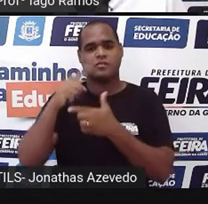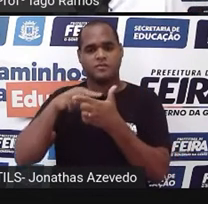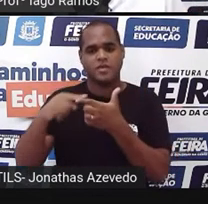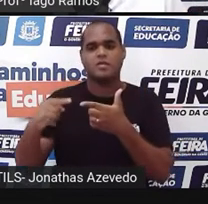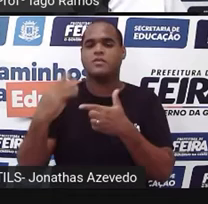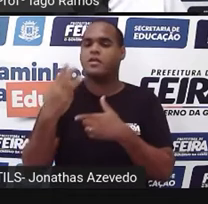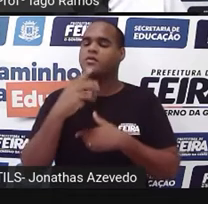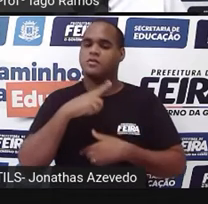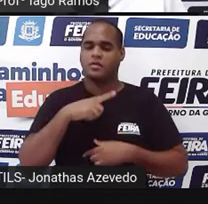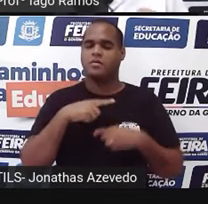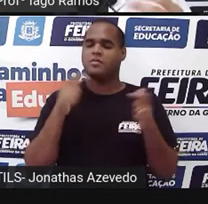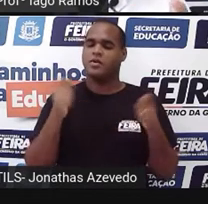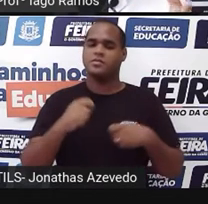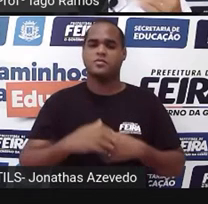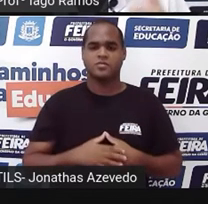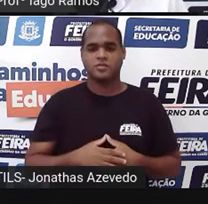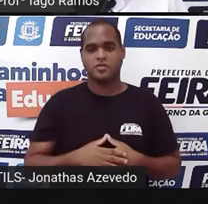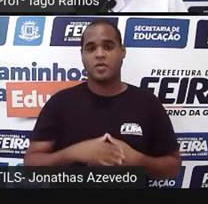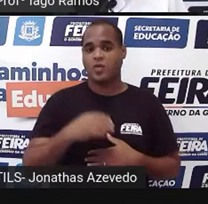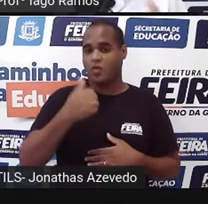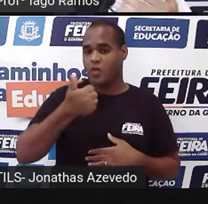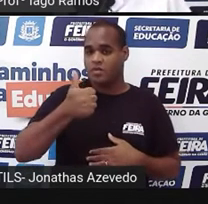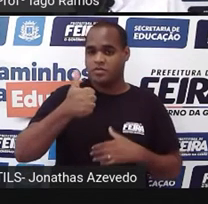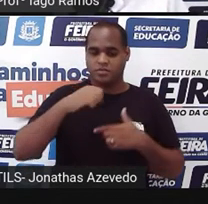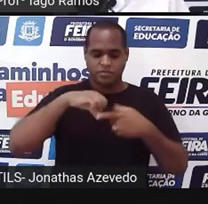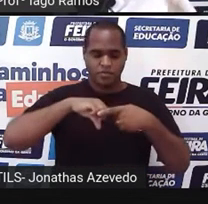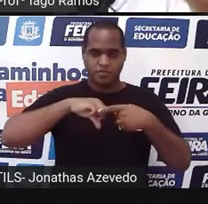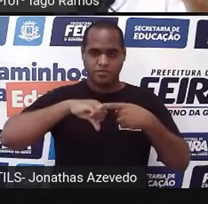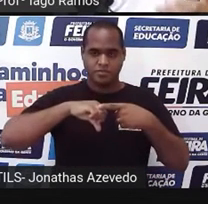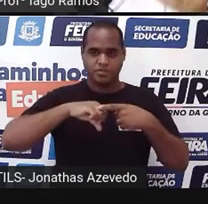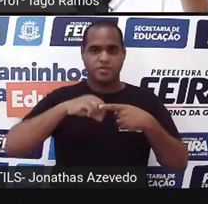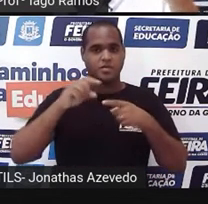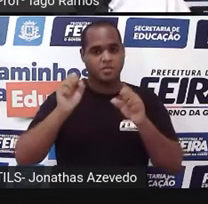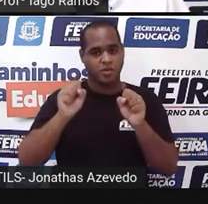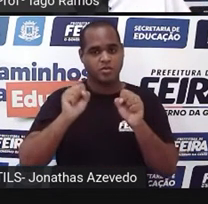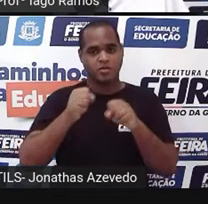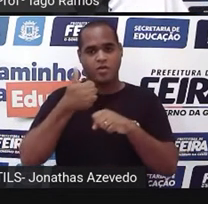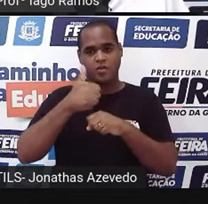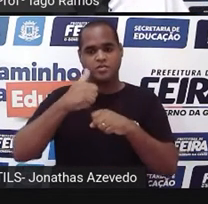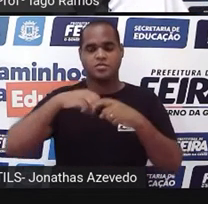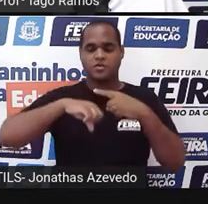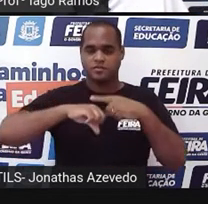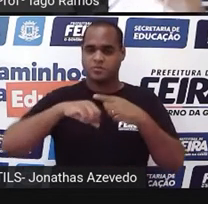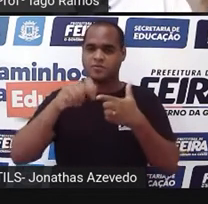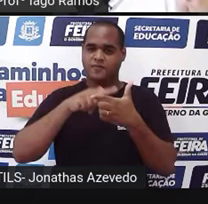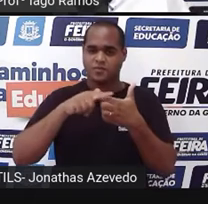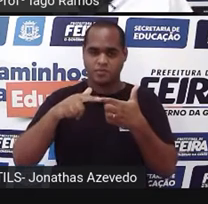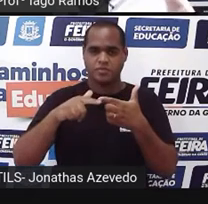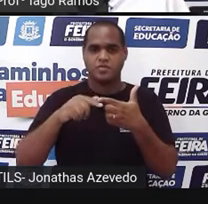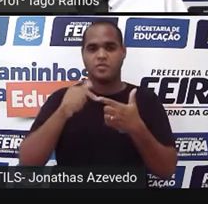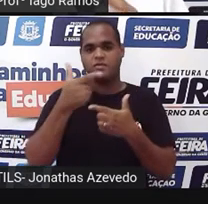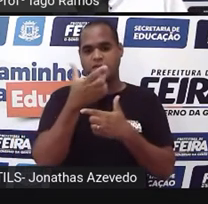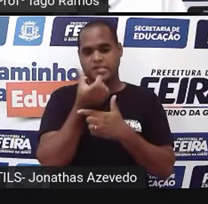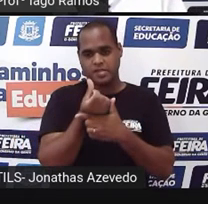/ 3 em 11 nonos isso pode significar 11 / 9